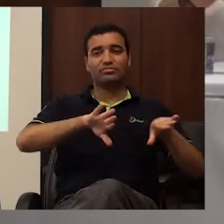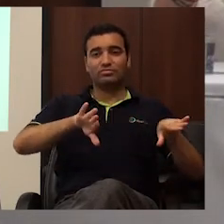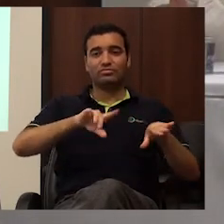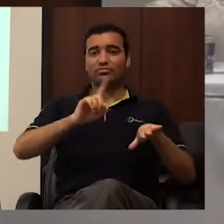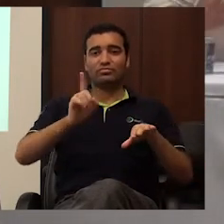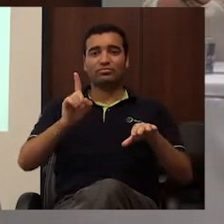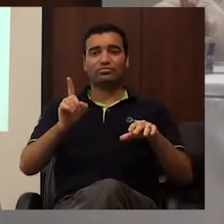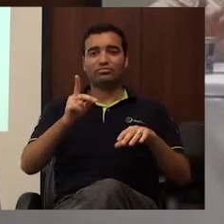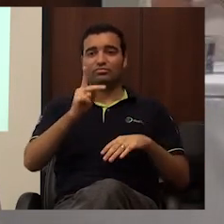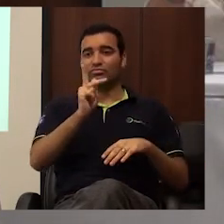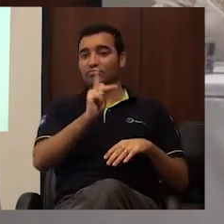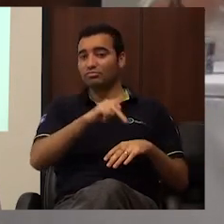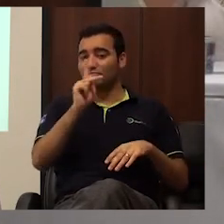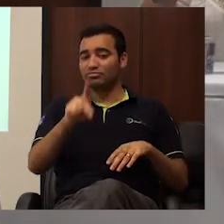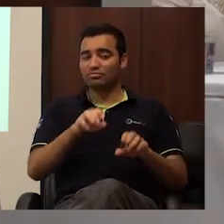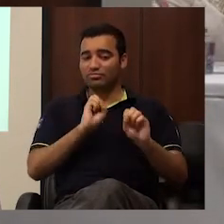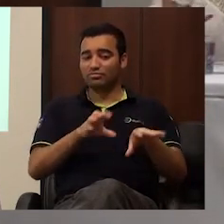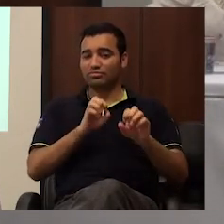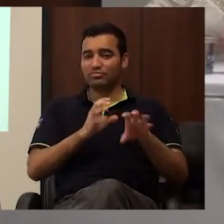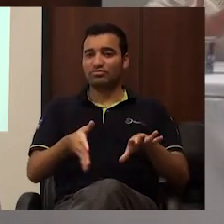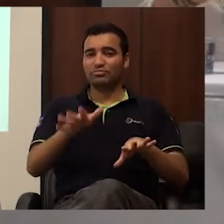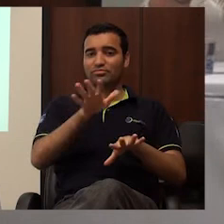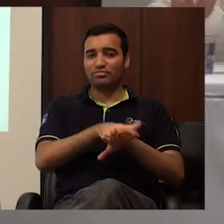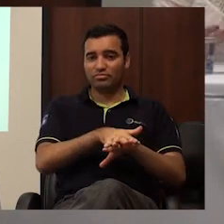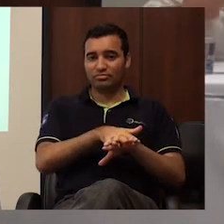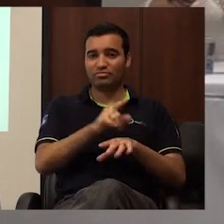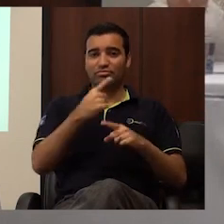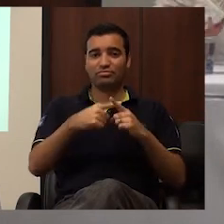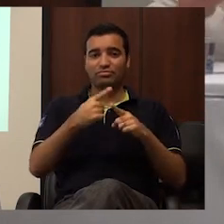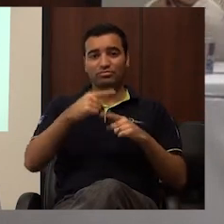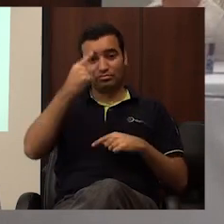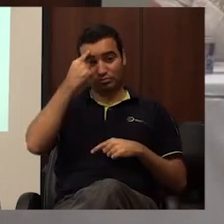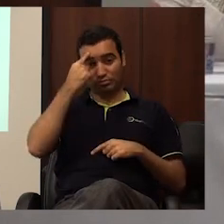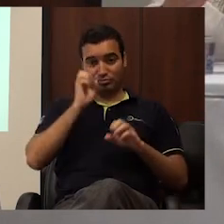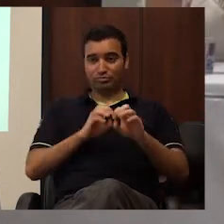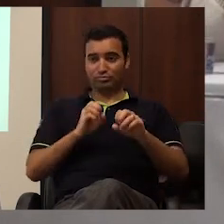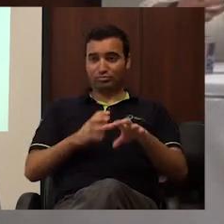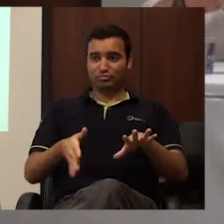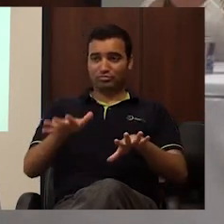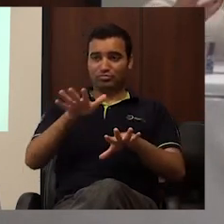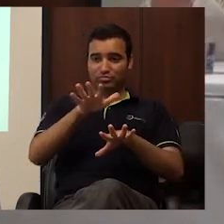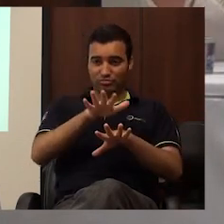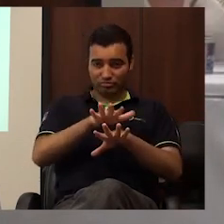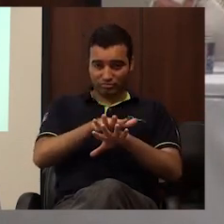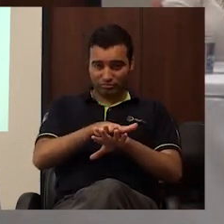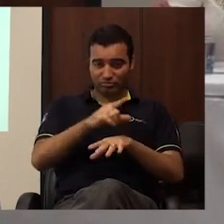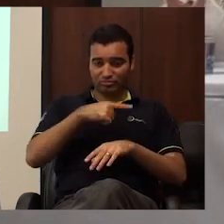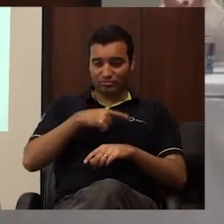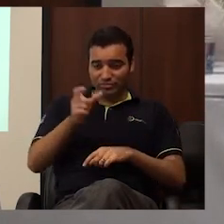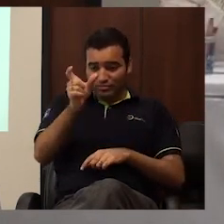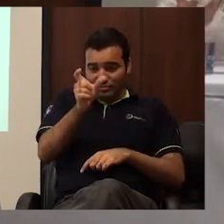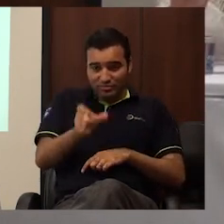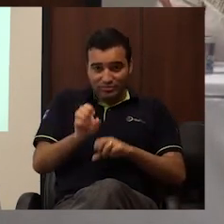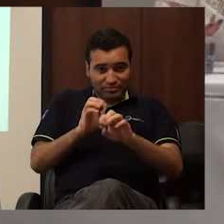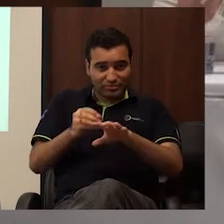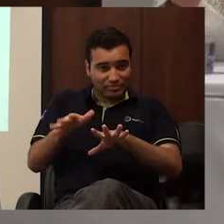e não são professores da educação inclusiva. Porque se eu penso em educação inclusiva e tenho como modelo de